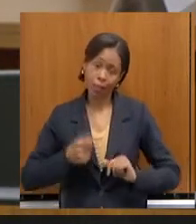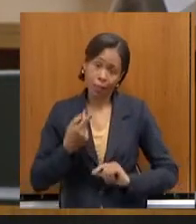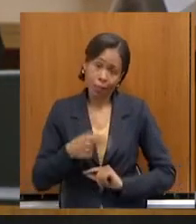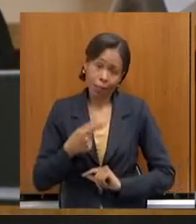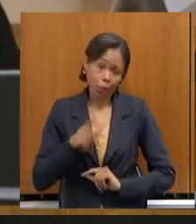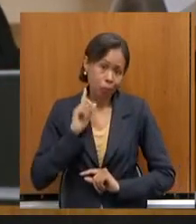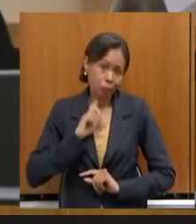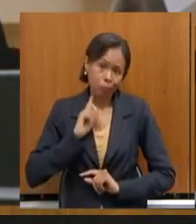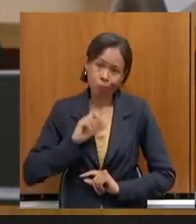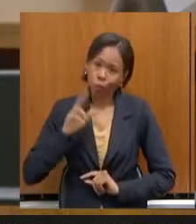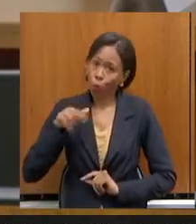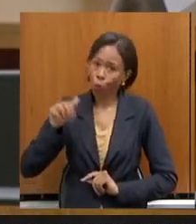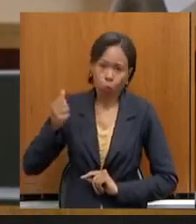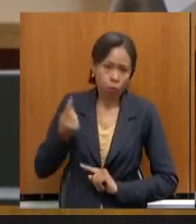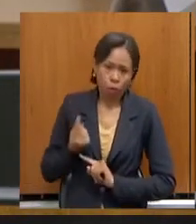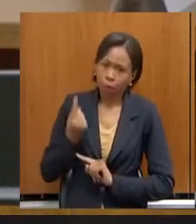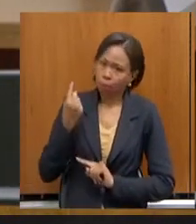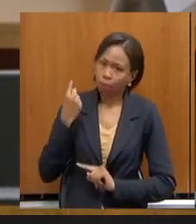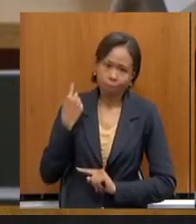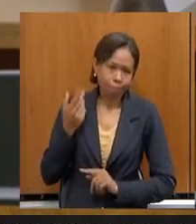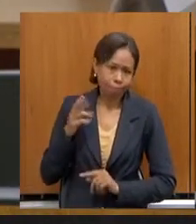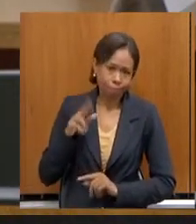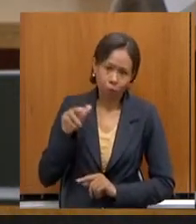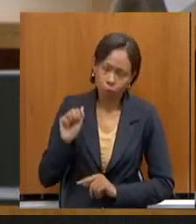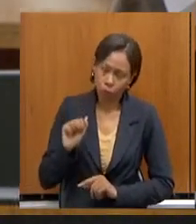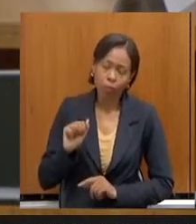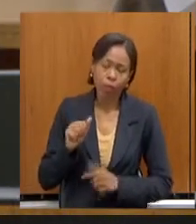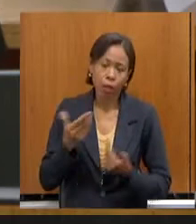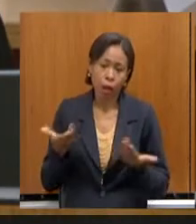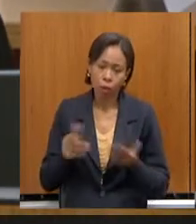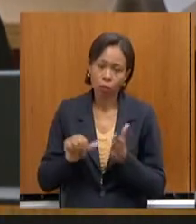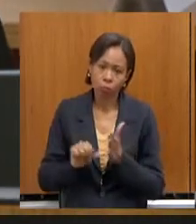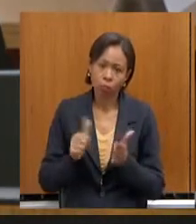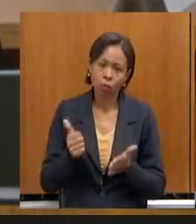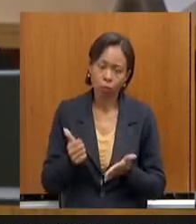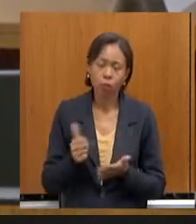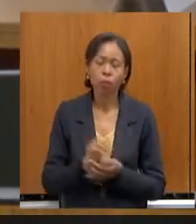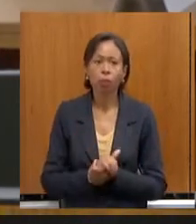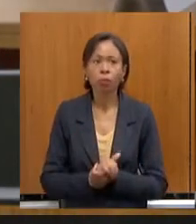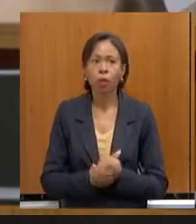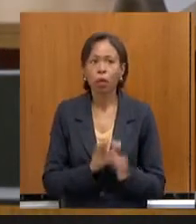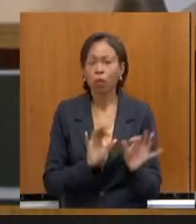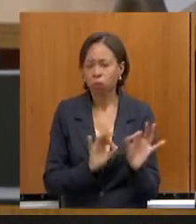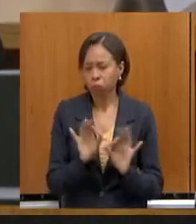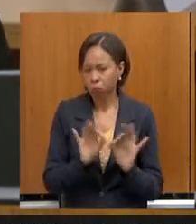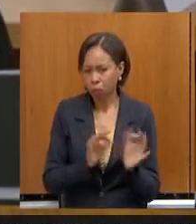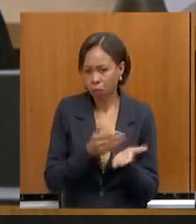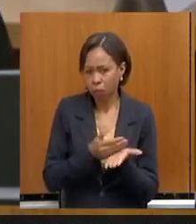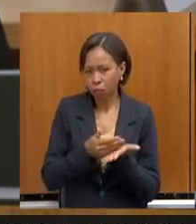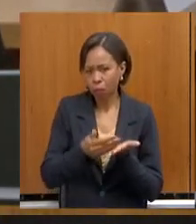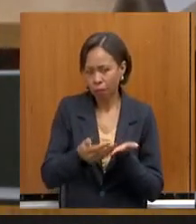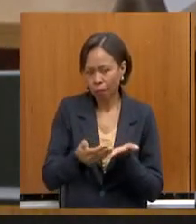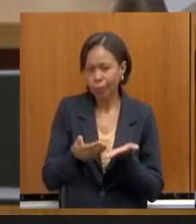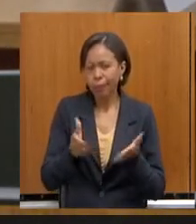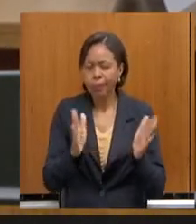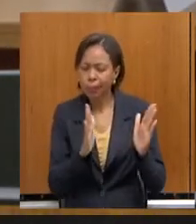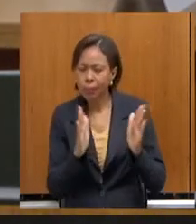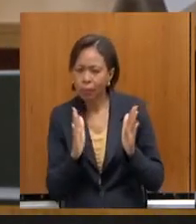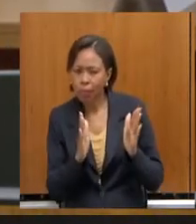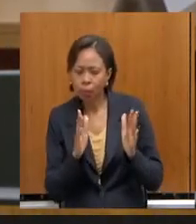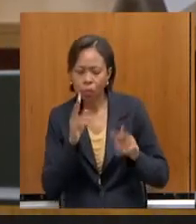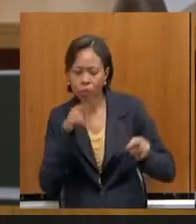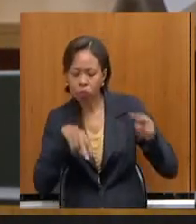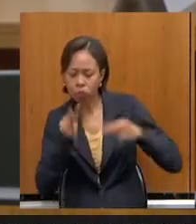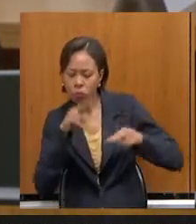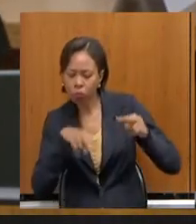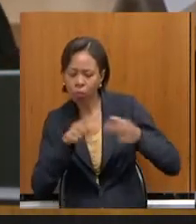nunca teve um dos poucos Estados da Federação nós ele temos elaboração do plano estamos agora no momento de pré-conferências